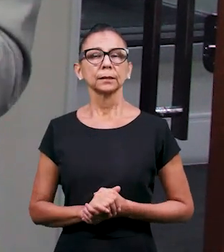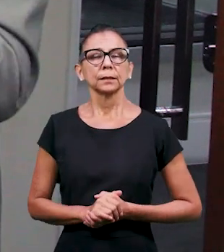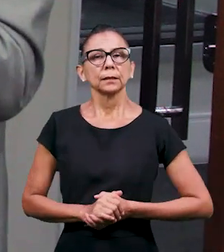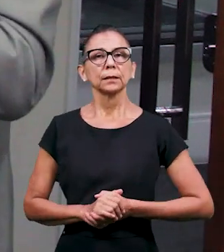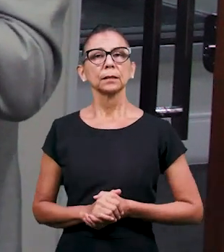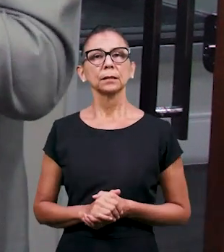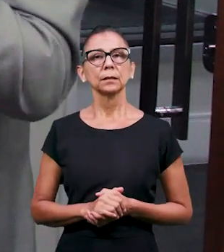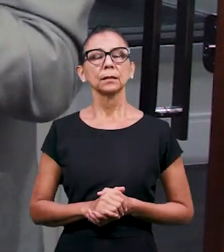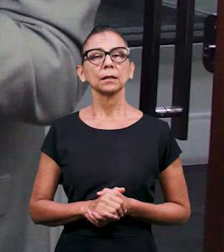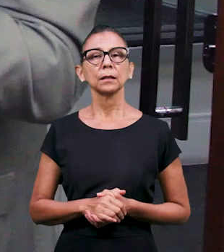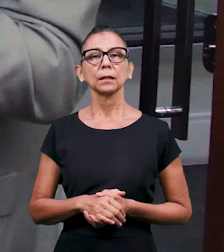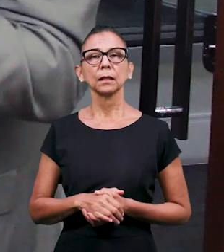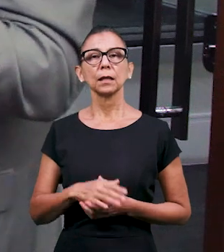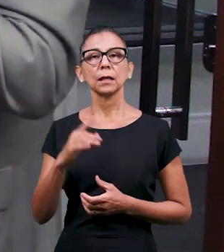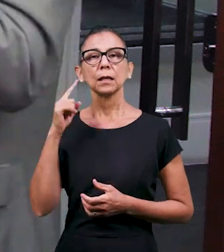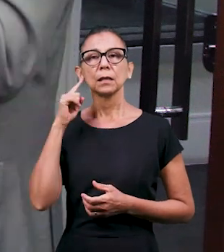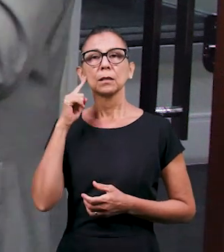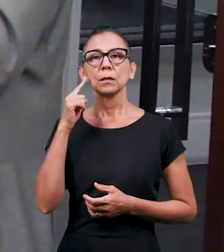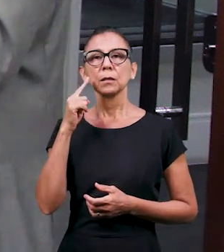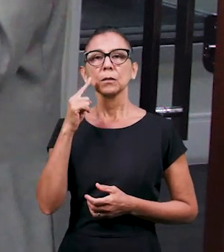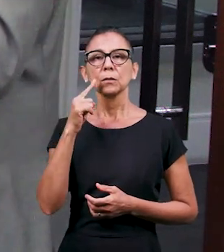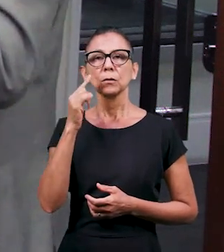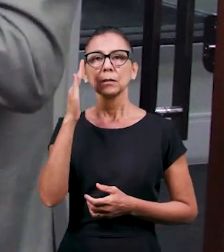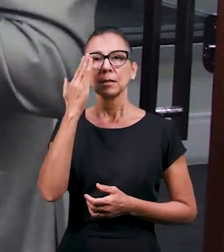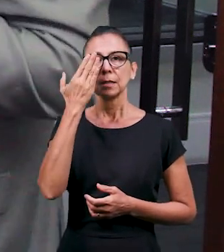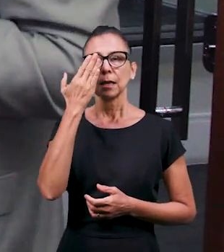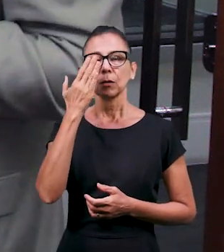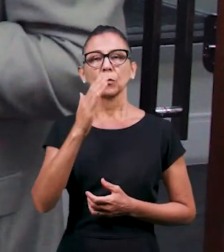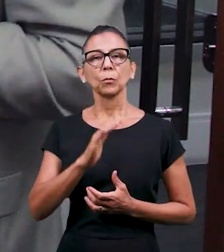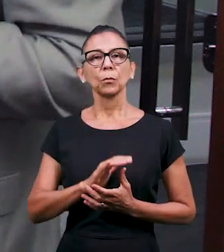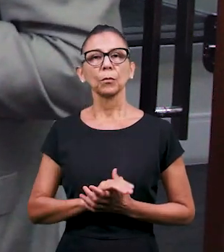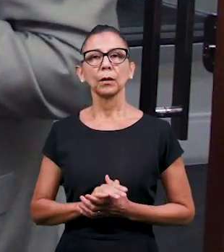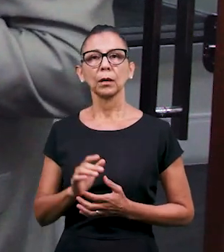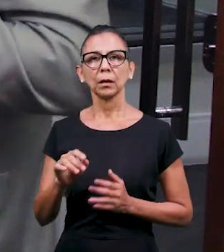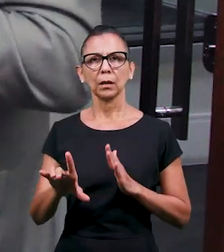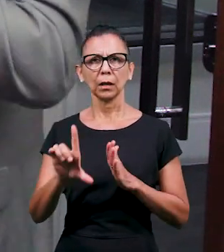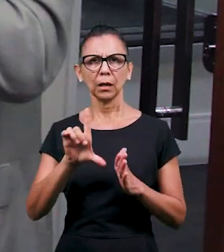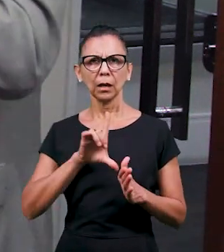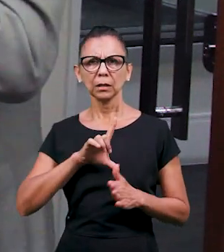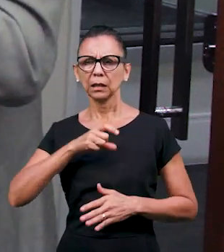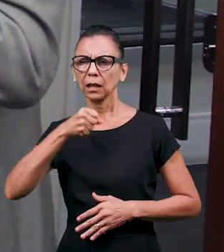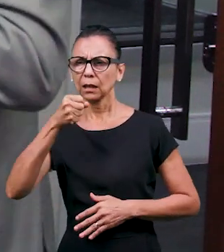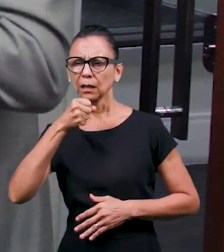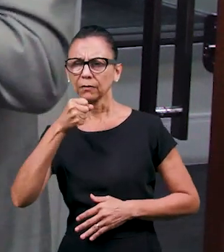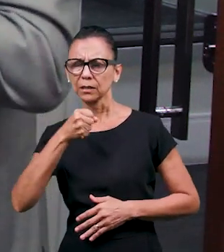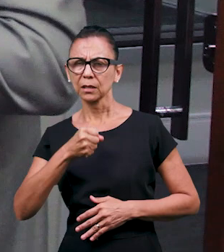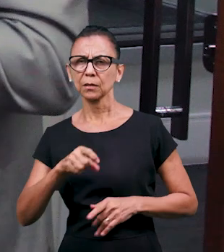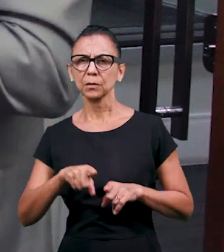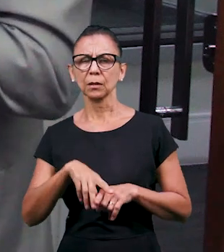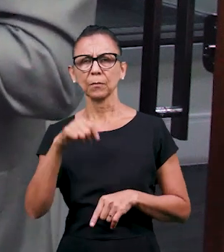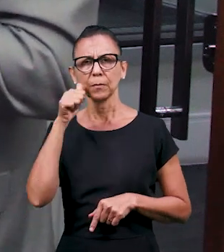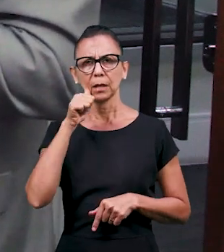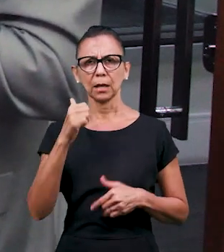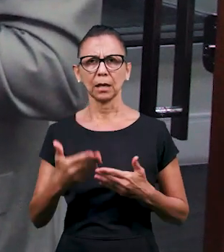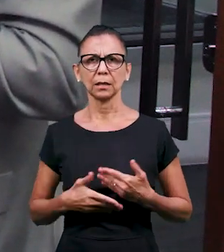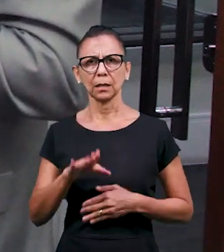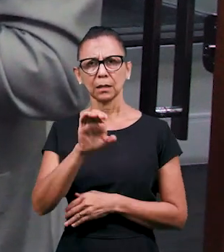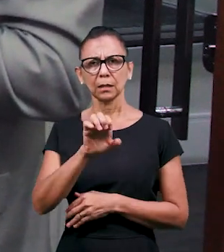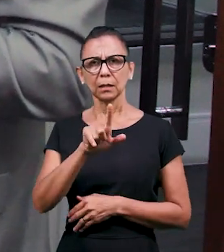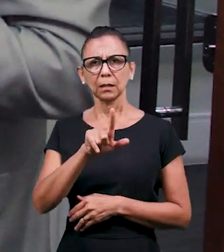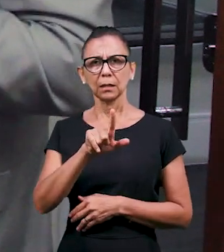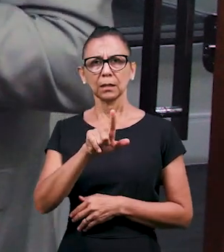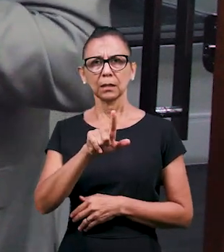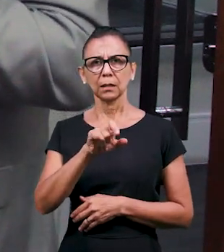que é a surdo-cegueira. A gente já conversou aqui com a nossa irmã, que é intérprete de Libras,